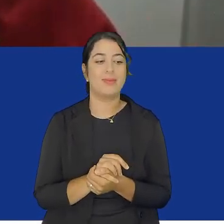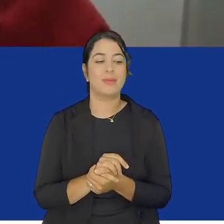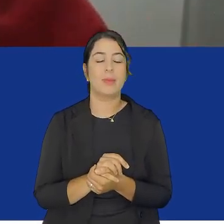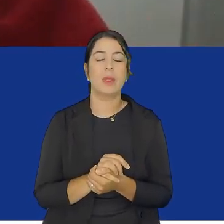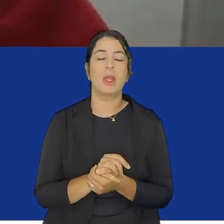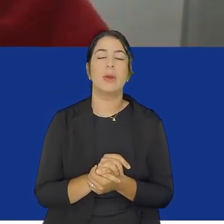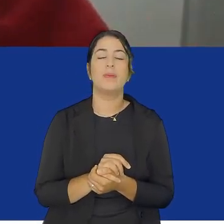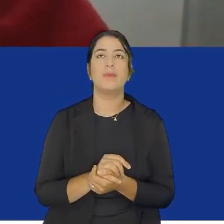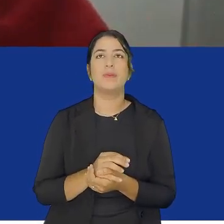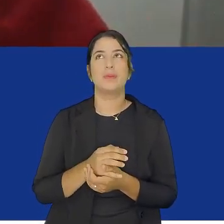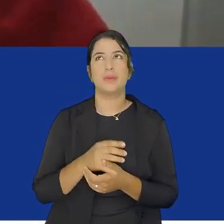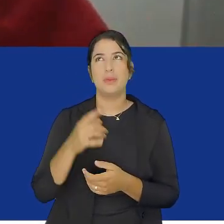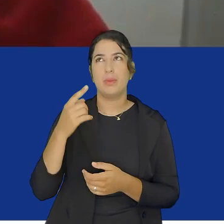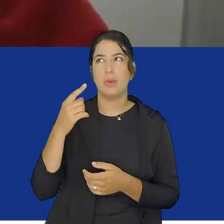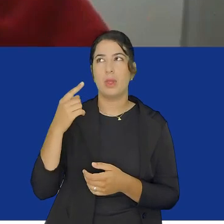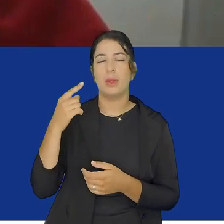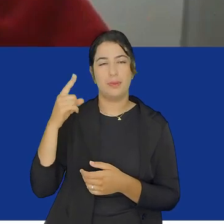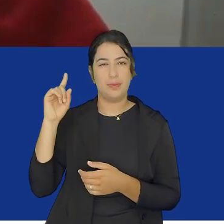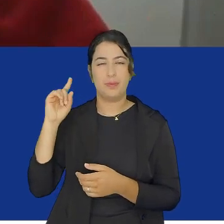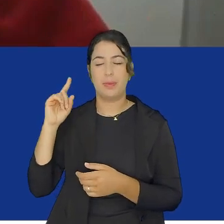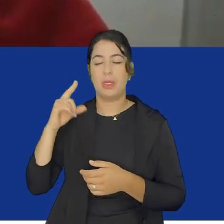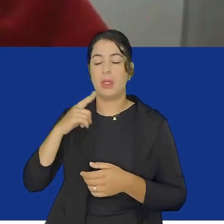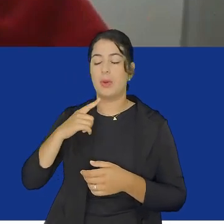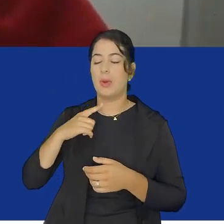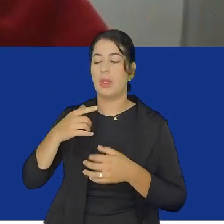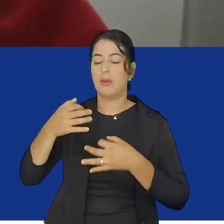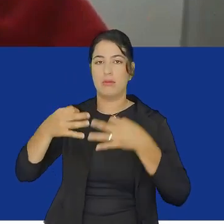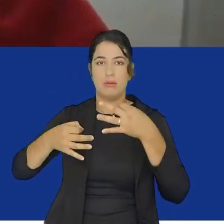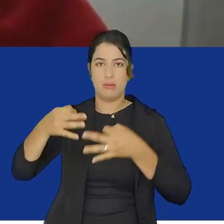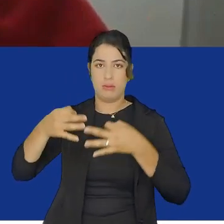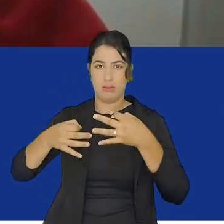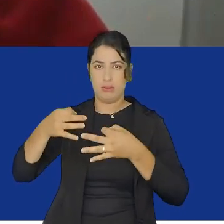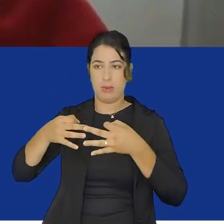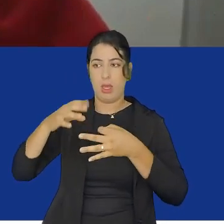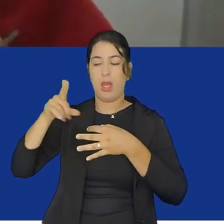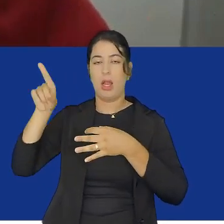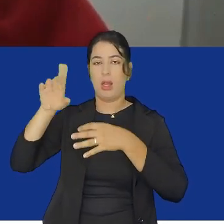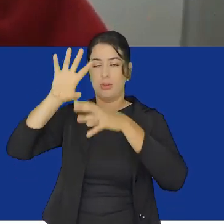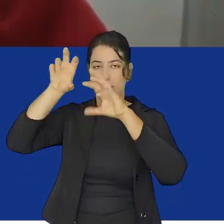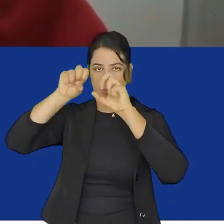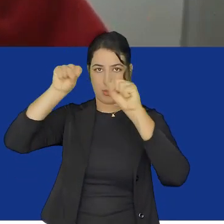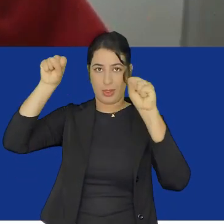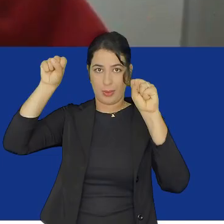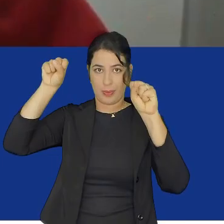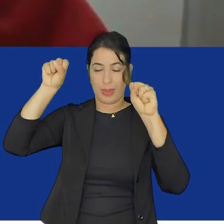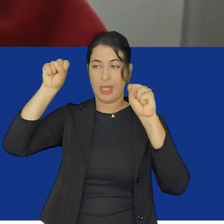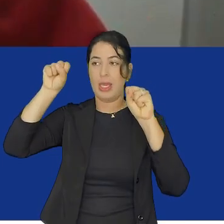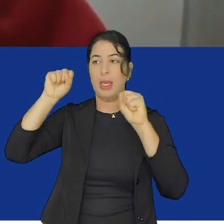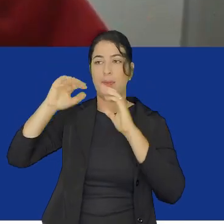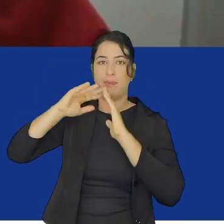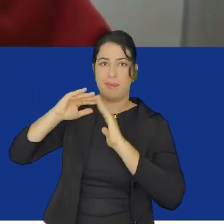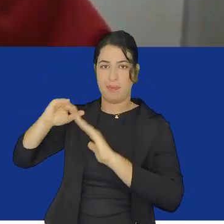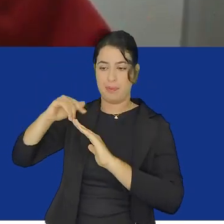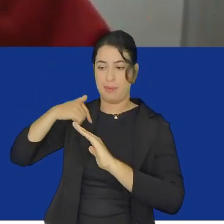Hoje mesmo eu estava em um tribunal superior daqui e que teve um caso muito complicado e pediram ajuda da justiça